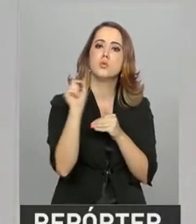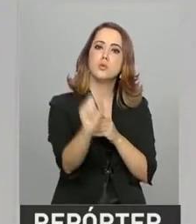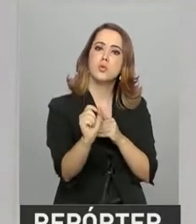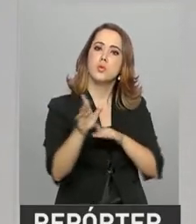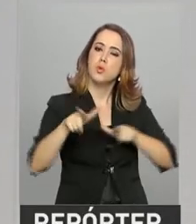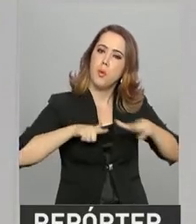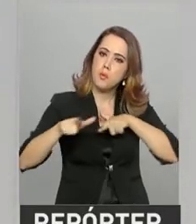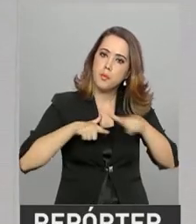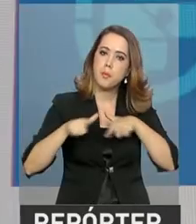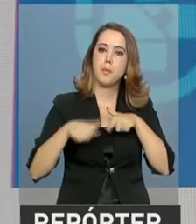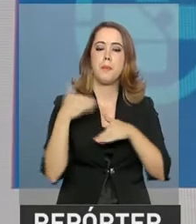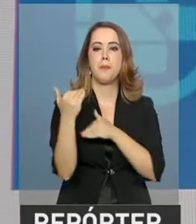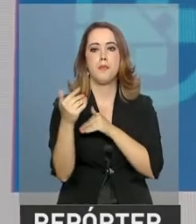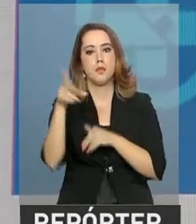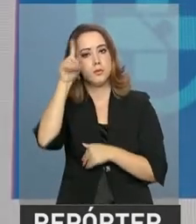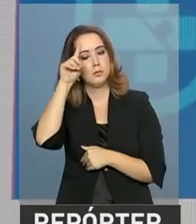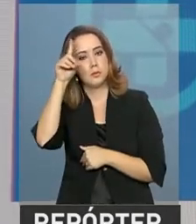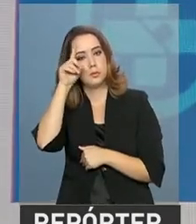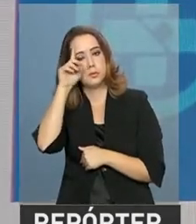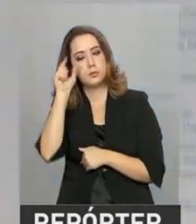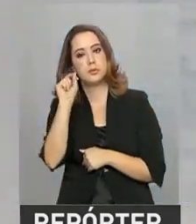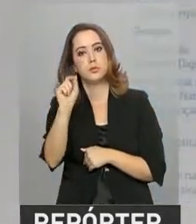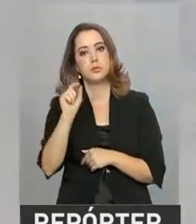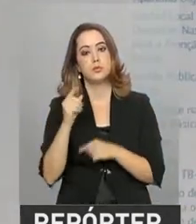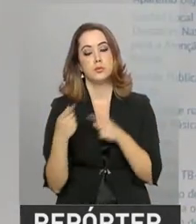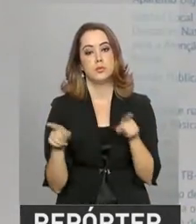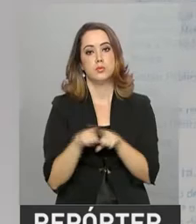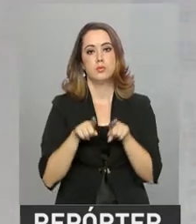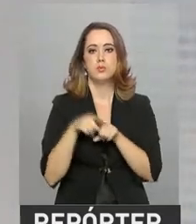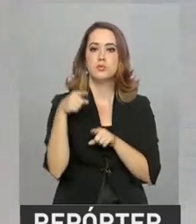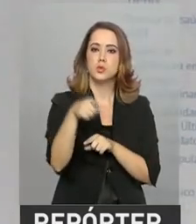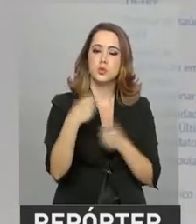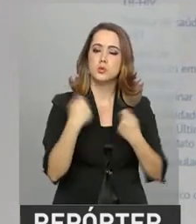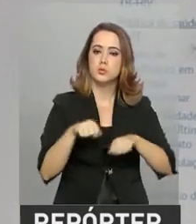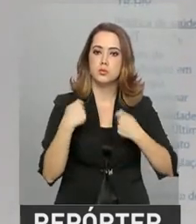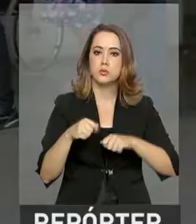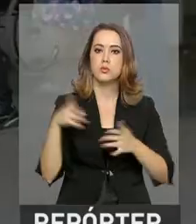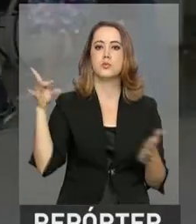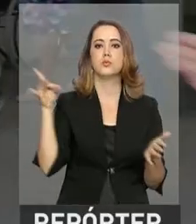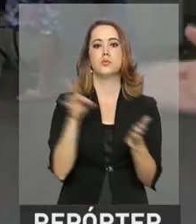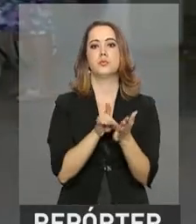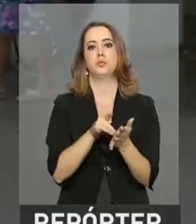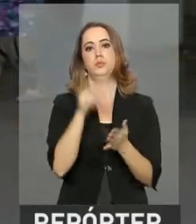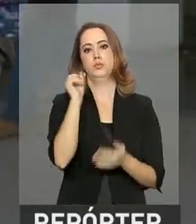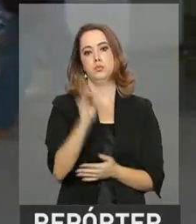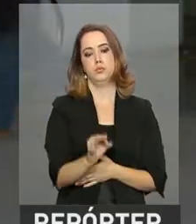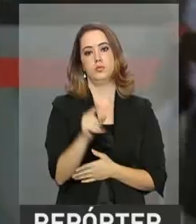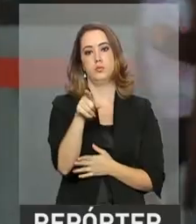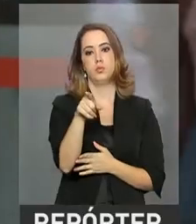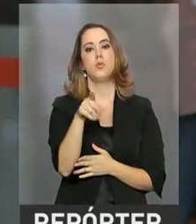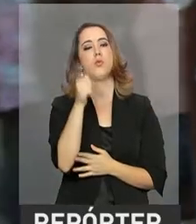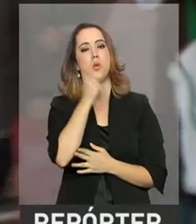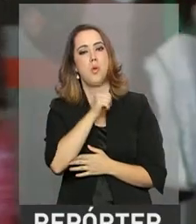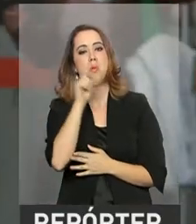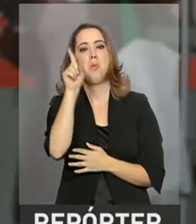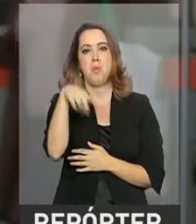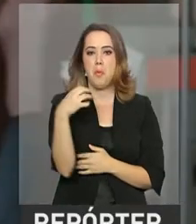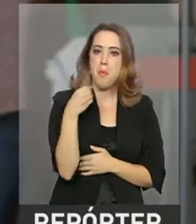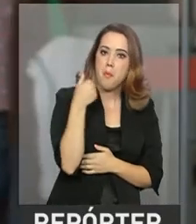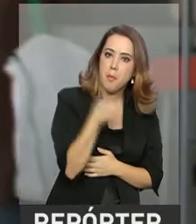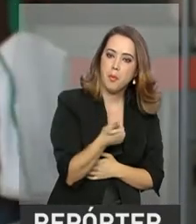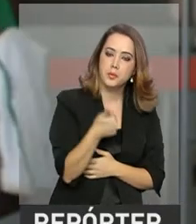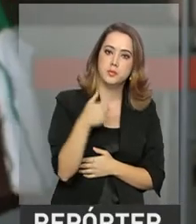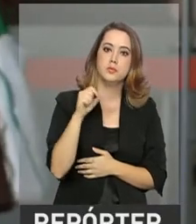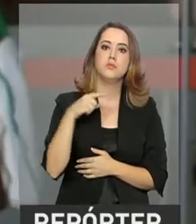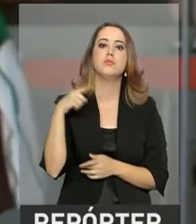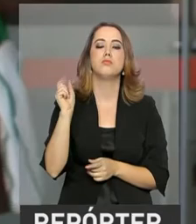dia a dia de trabalho dos profissionais do SUS e em suas reais necessidades. Lúcia aprovou. Valeu a pena e